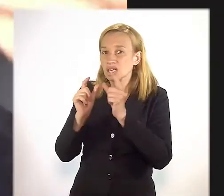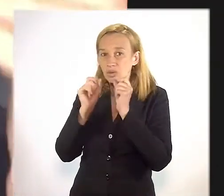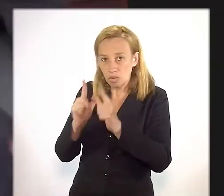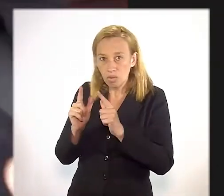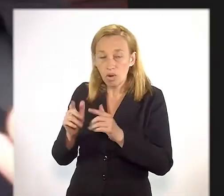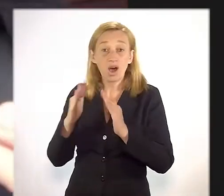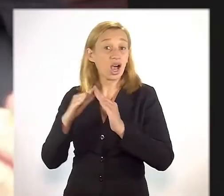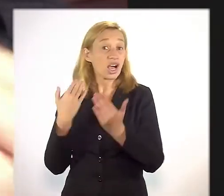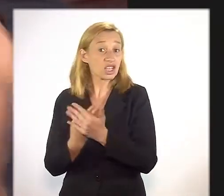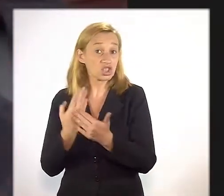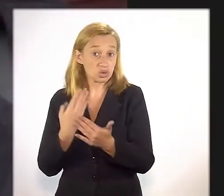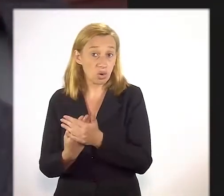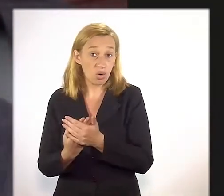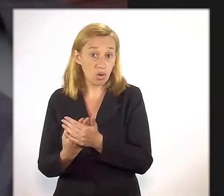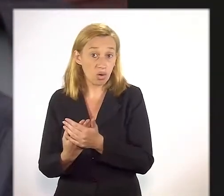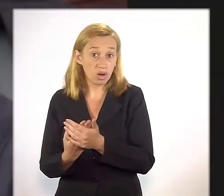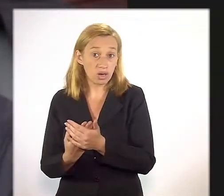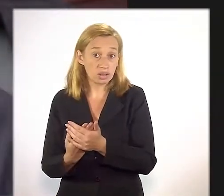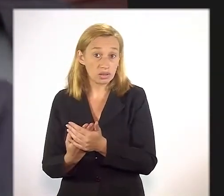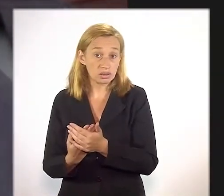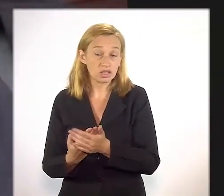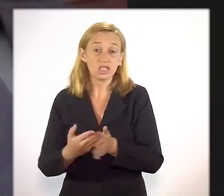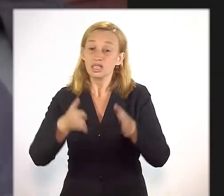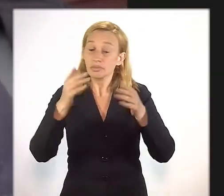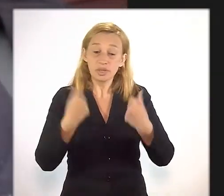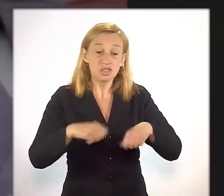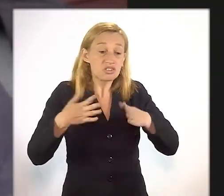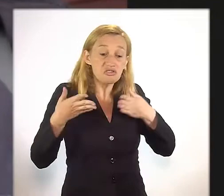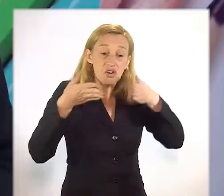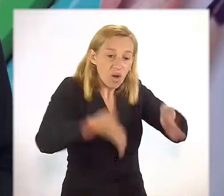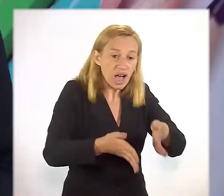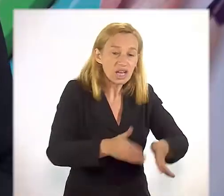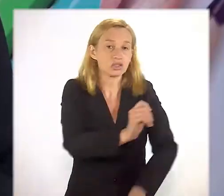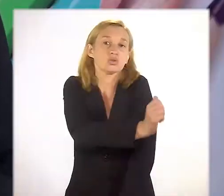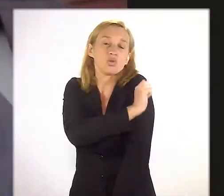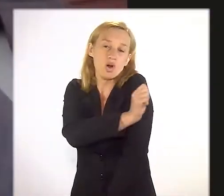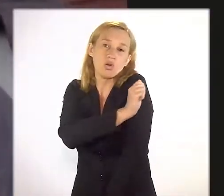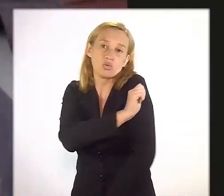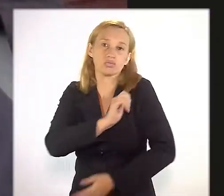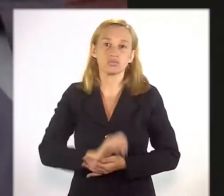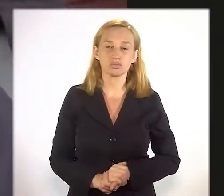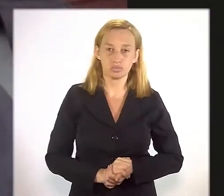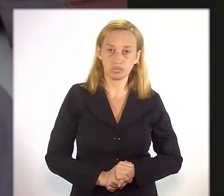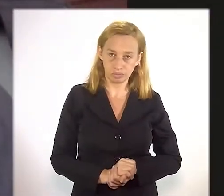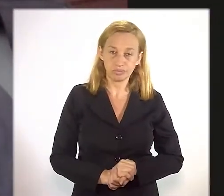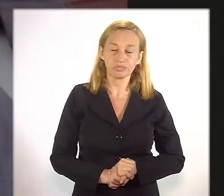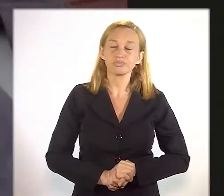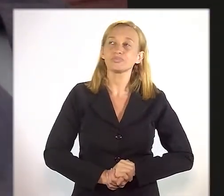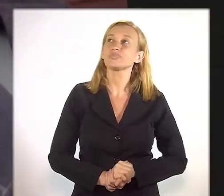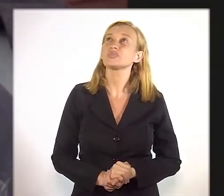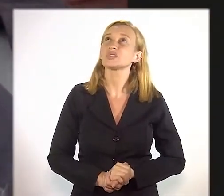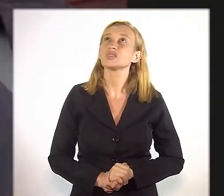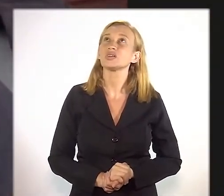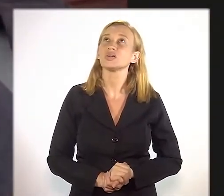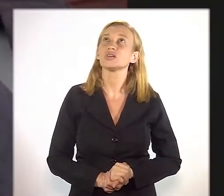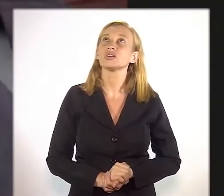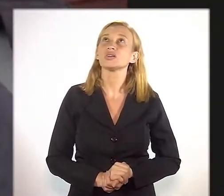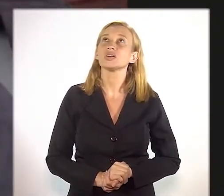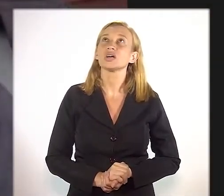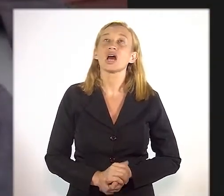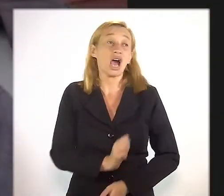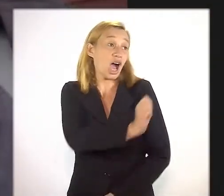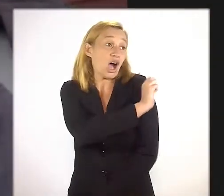centrada no professor e propôs que se centrasse no aluno. Uhum. Aquilo que se chama protagonismo juvenil,